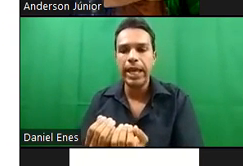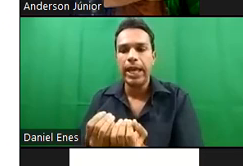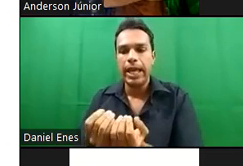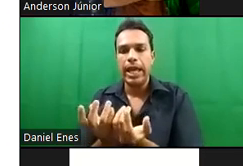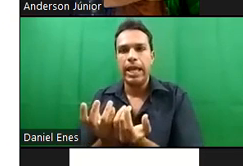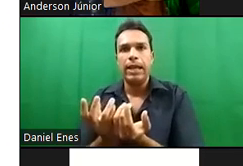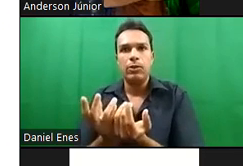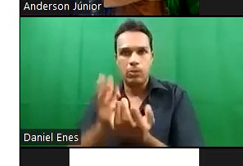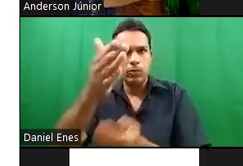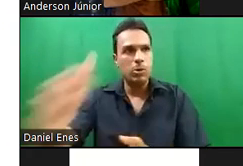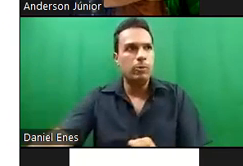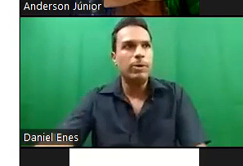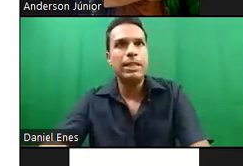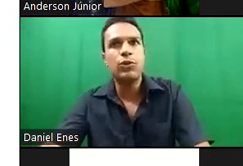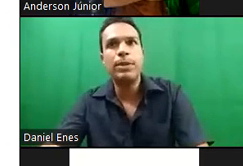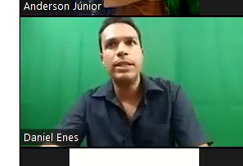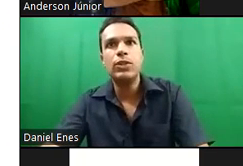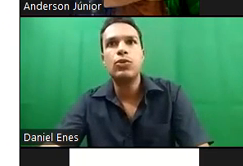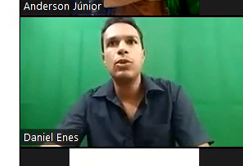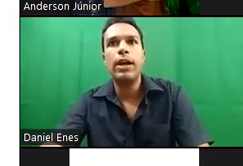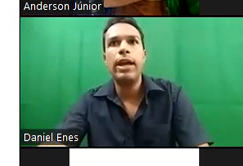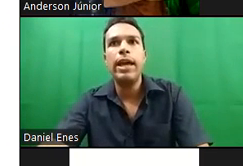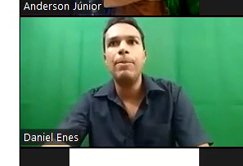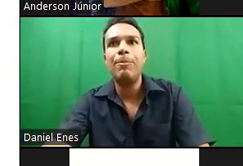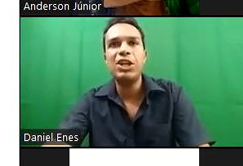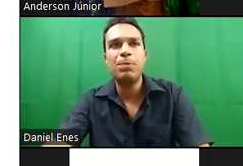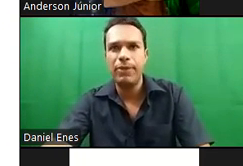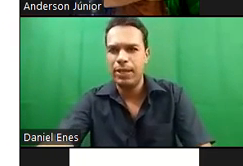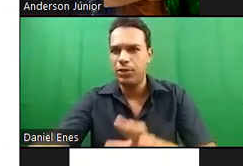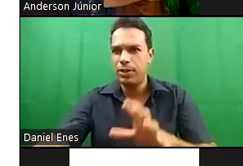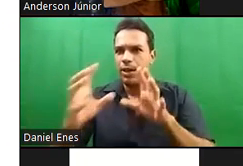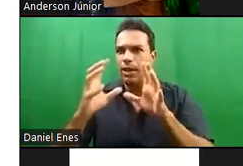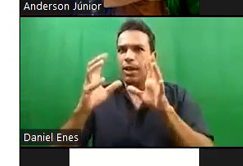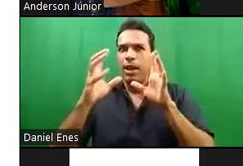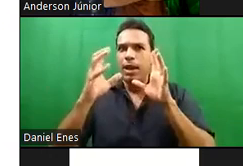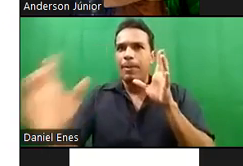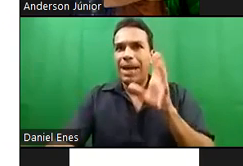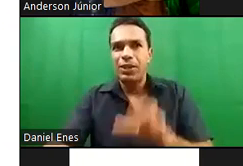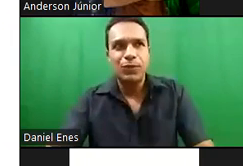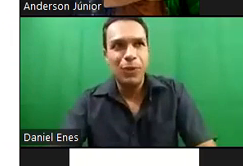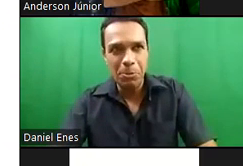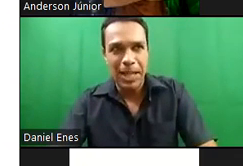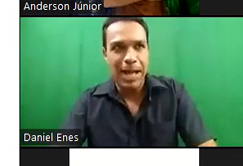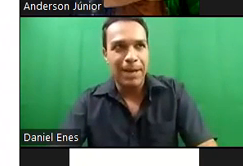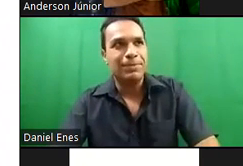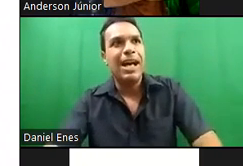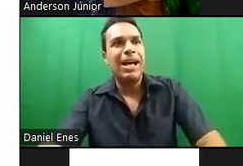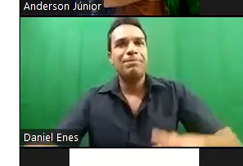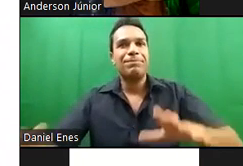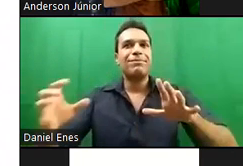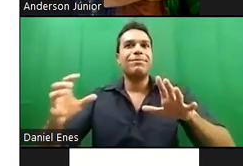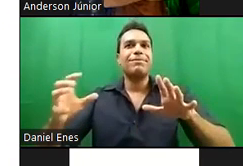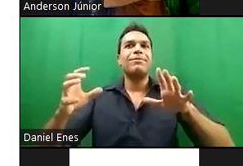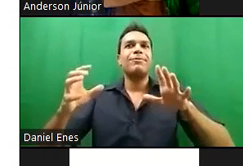né? Eu vou falar sobre isso mais para frente. Mas vamos lá.